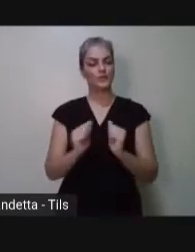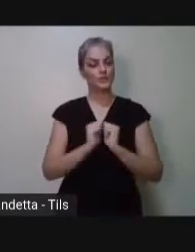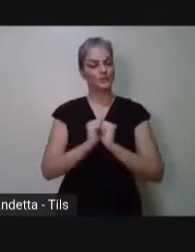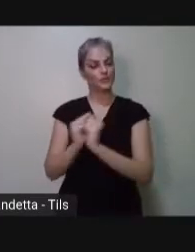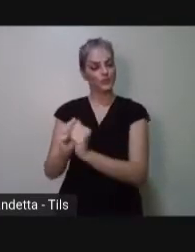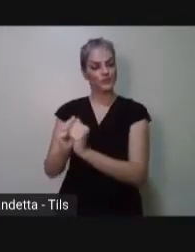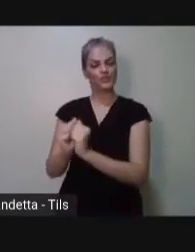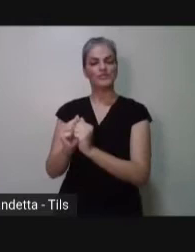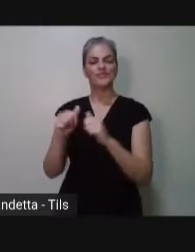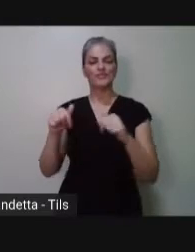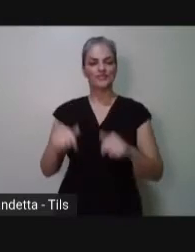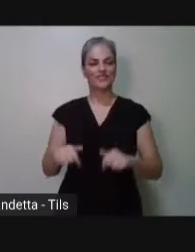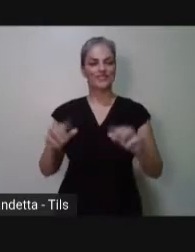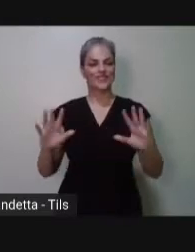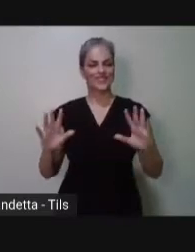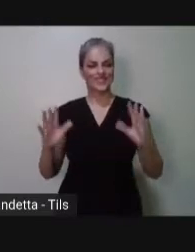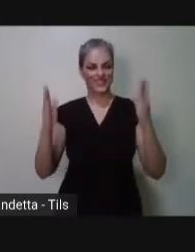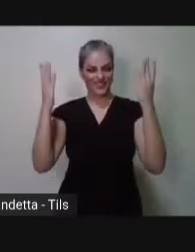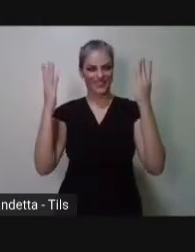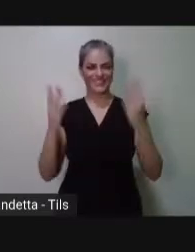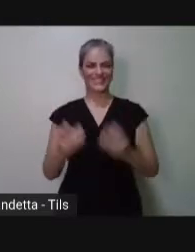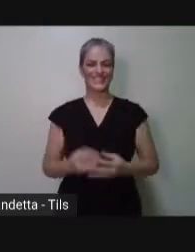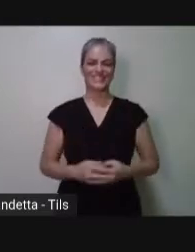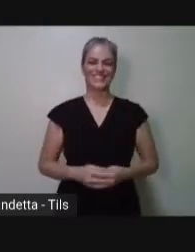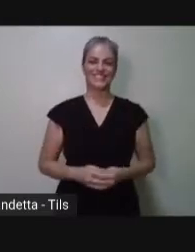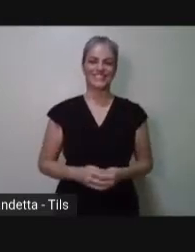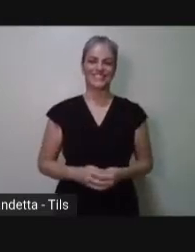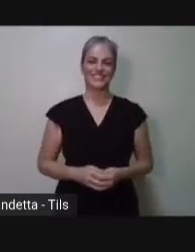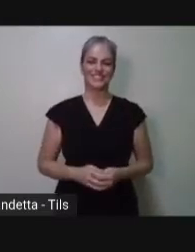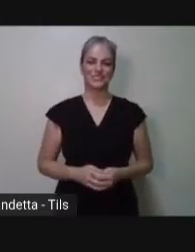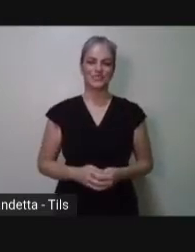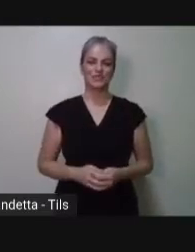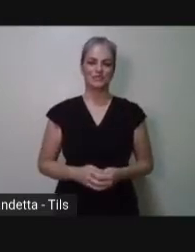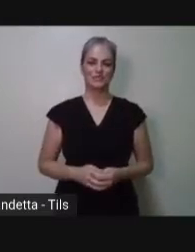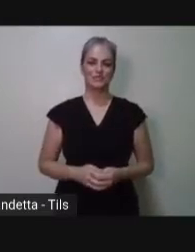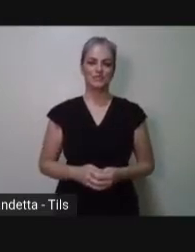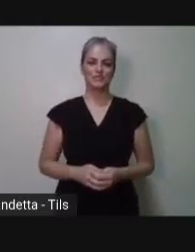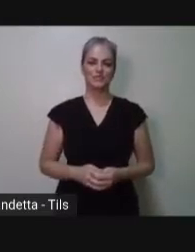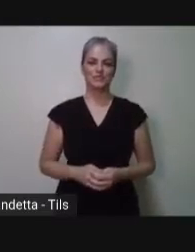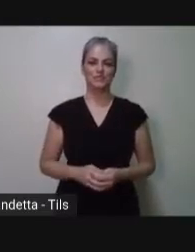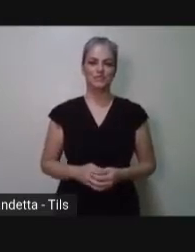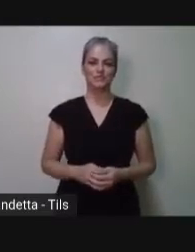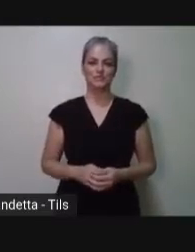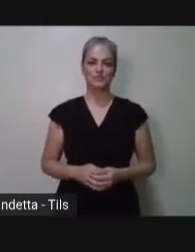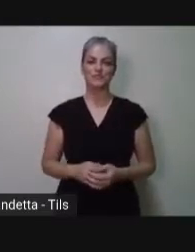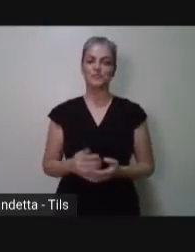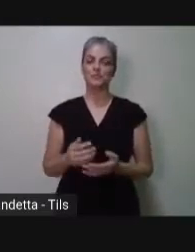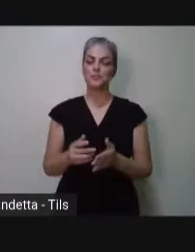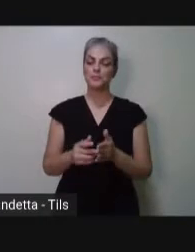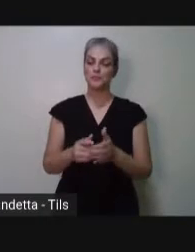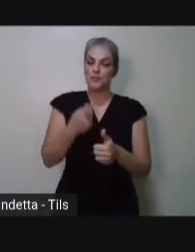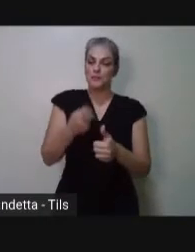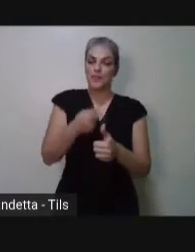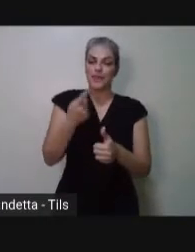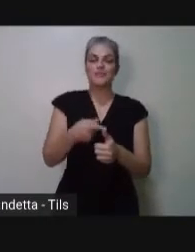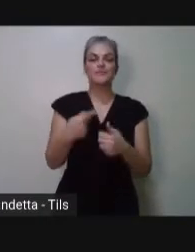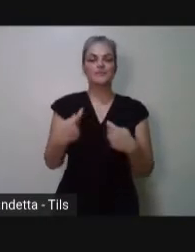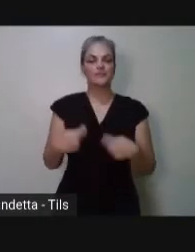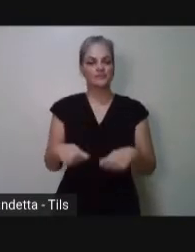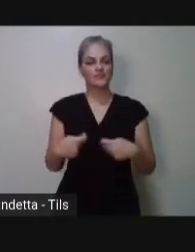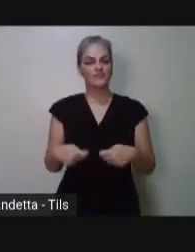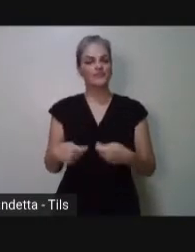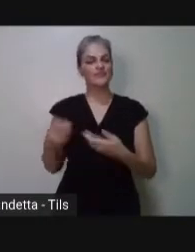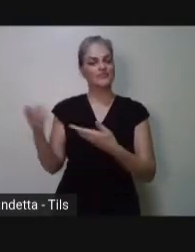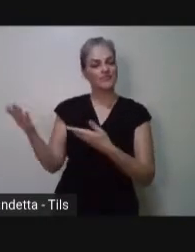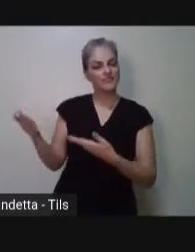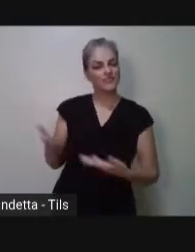nesse evento. E antes, porém, de iniciar o nosso evento, nós vamos passar a